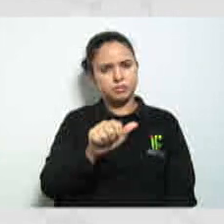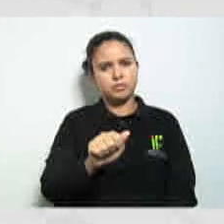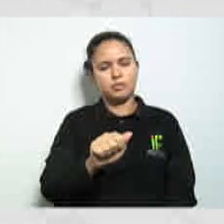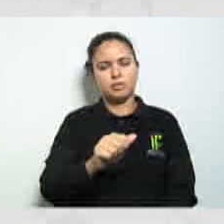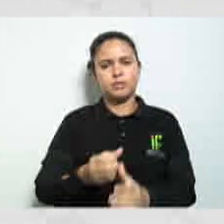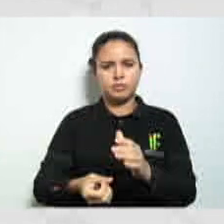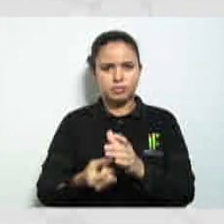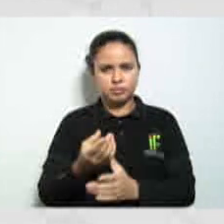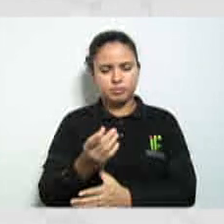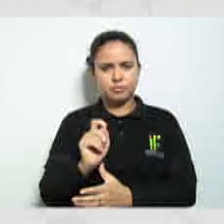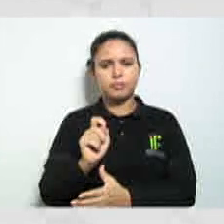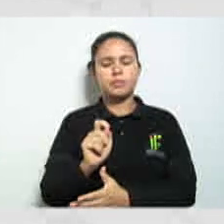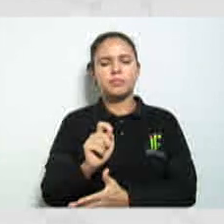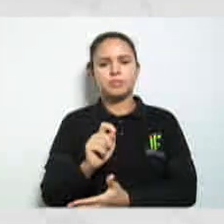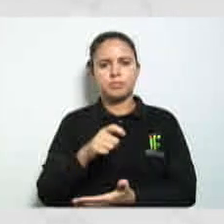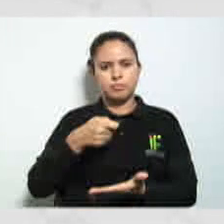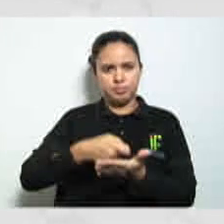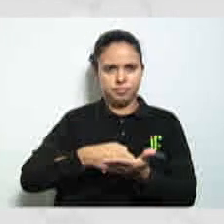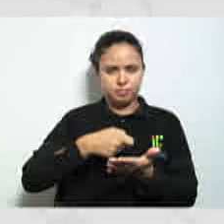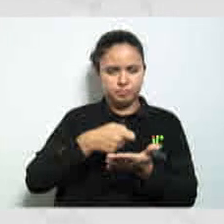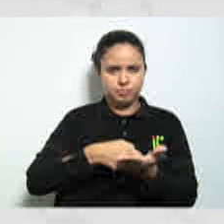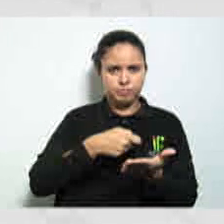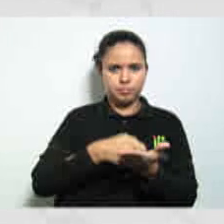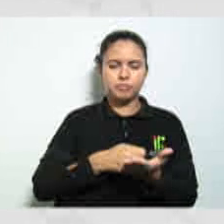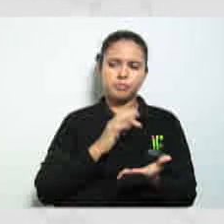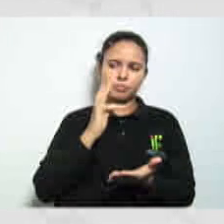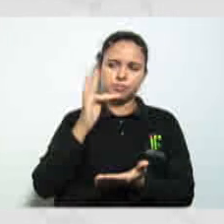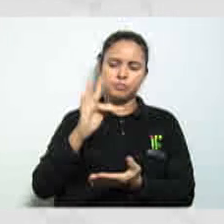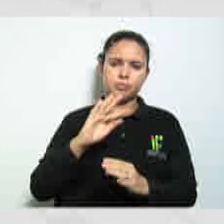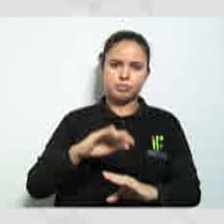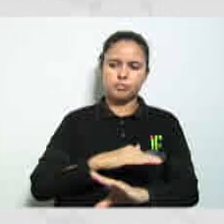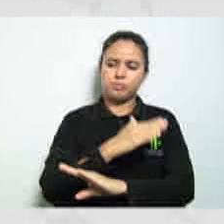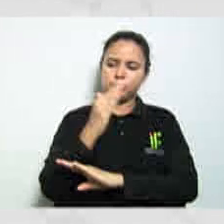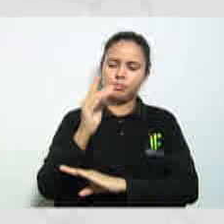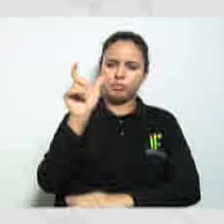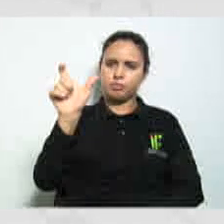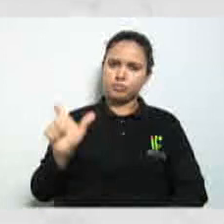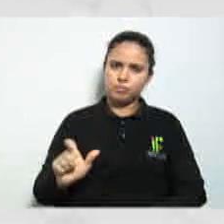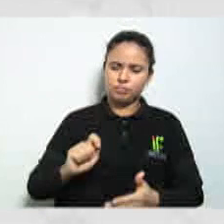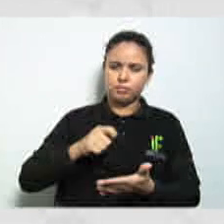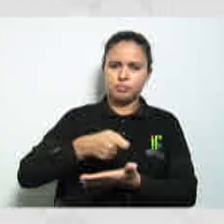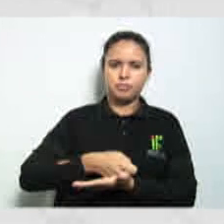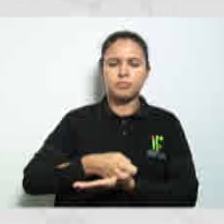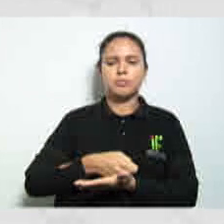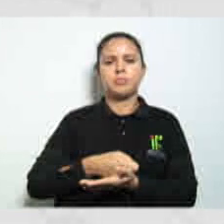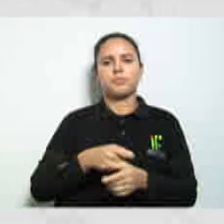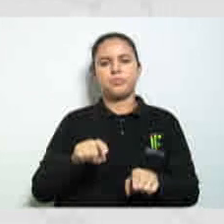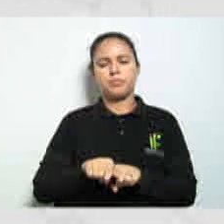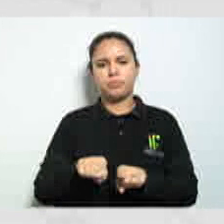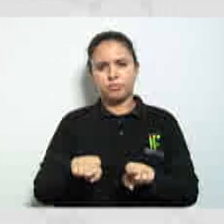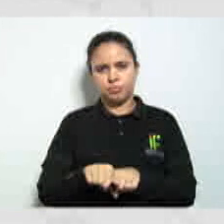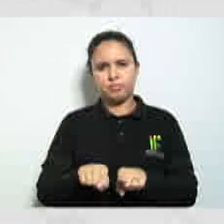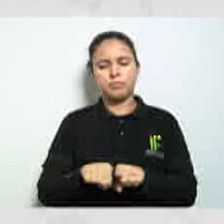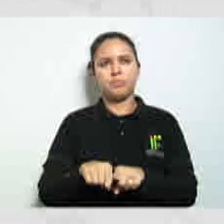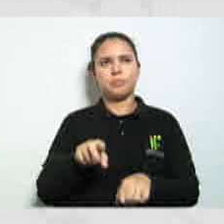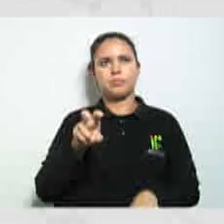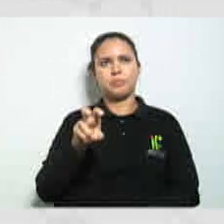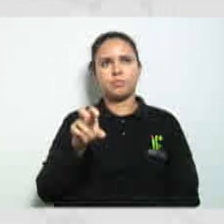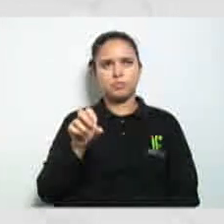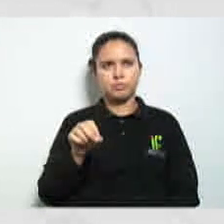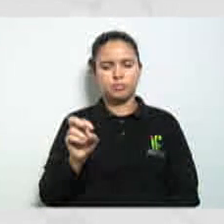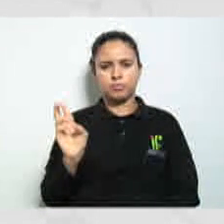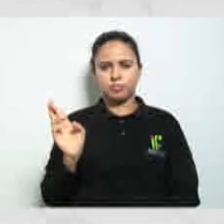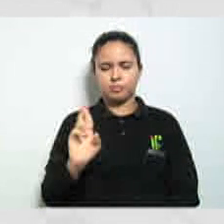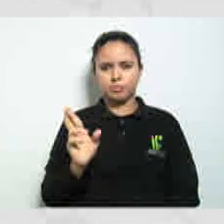vou gerar uma obrigação com terceiros, também do mesmo valor, que isso aqui é